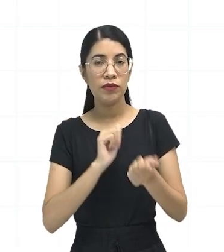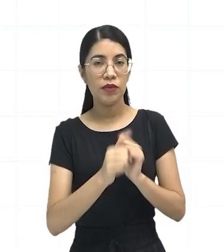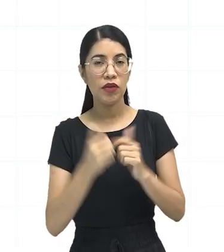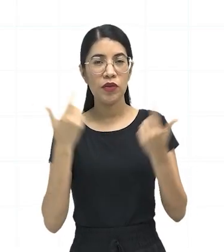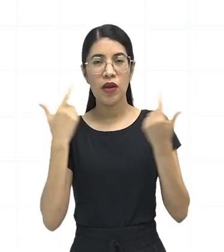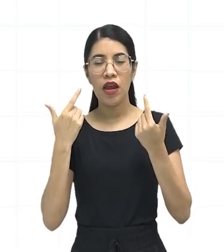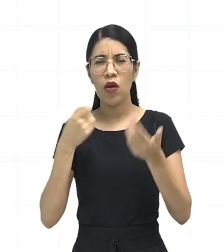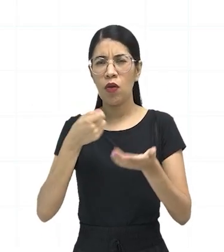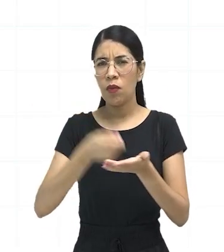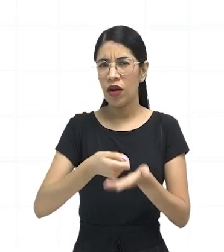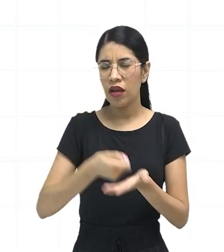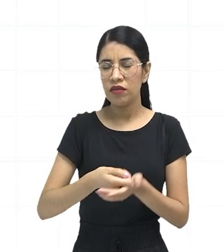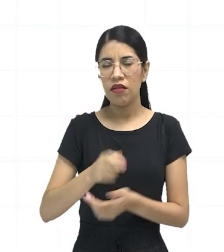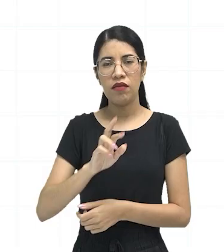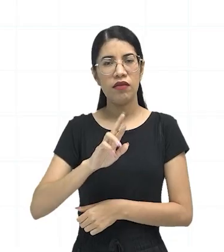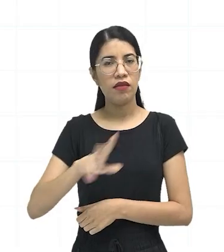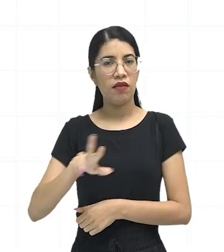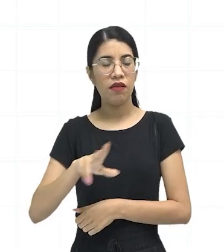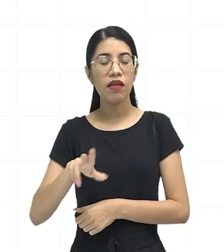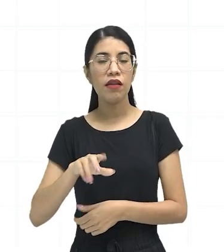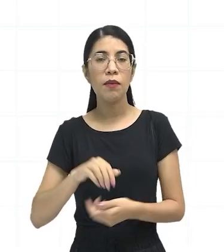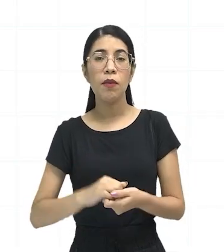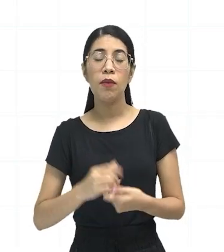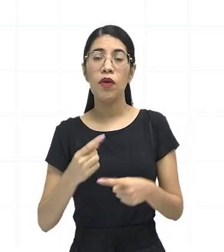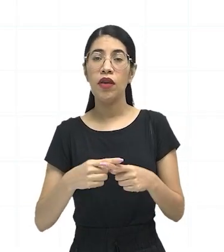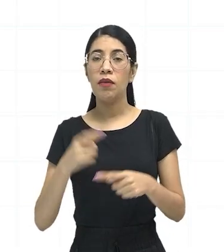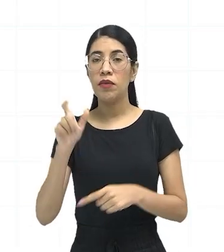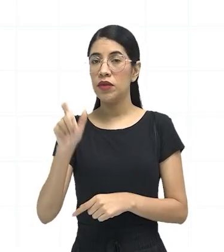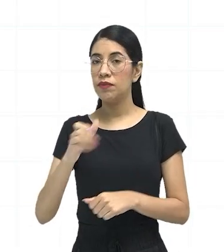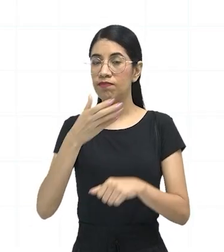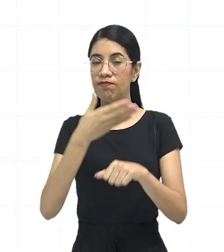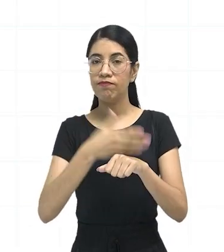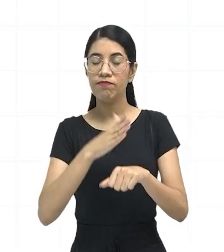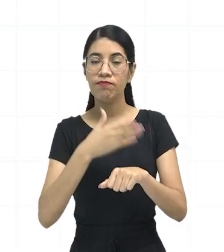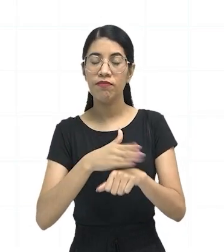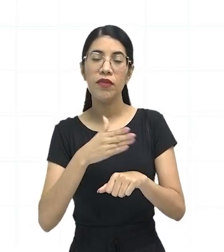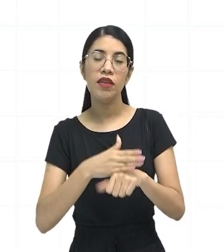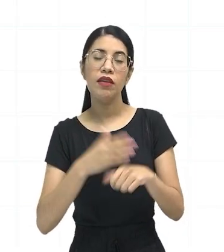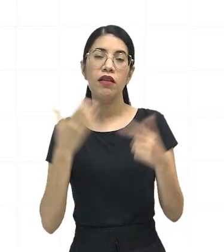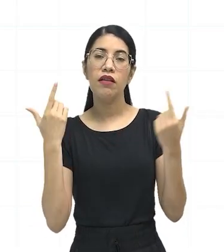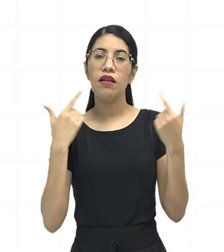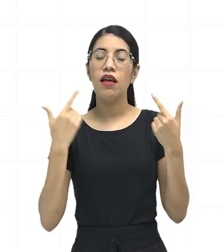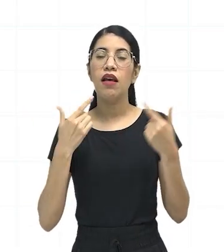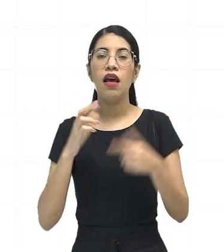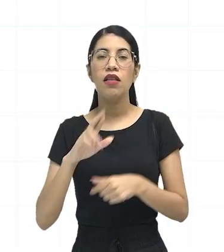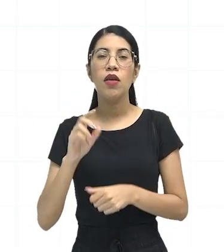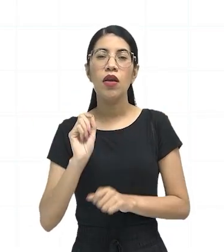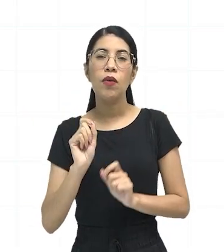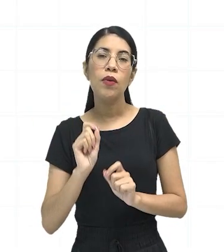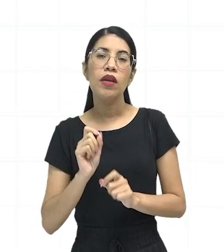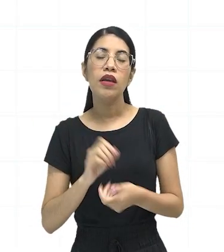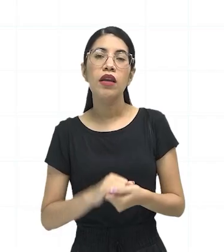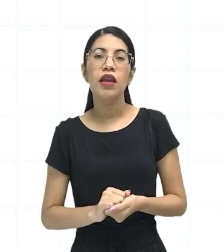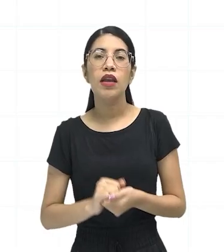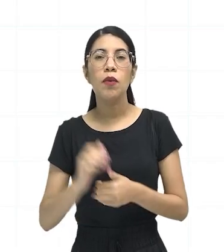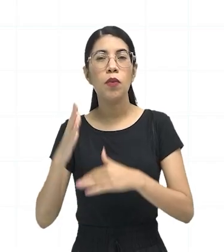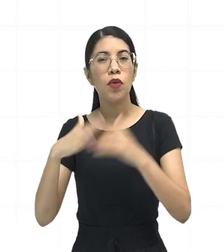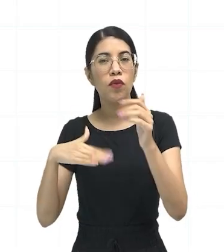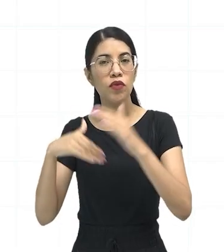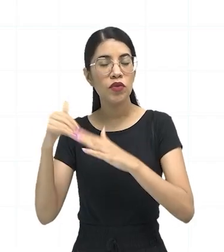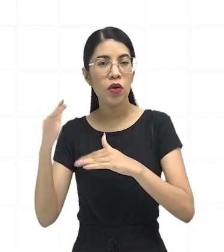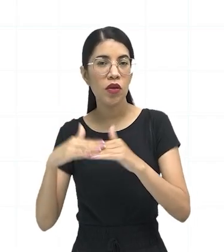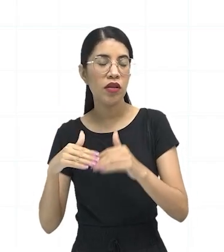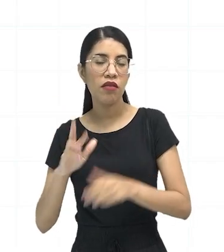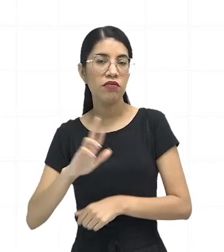uma obrigatoriedade, até porque a pessoa que pratica isso como forma de lazer não está buscando aí ser um